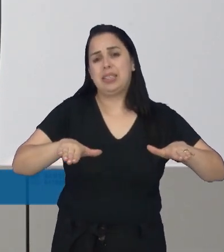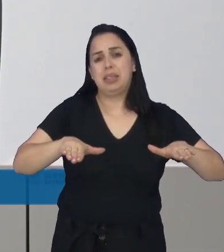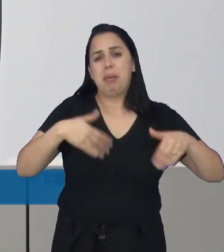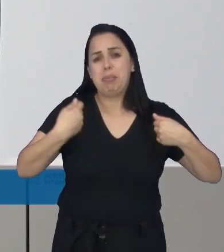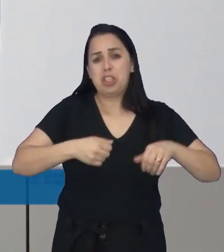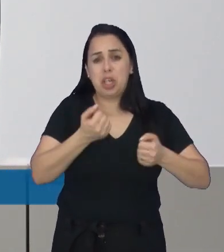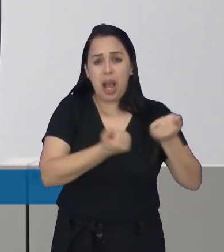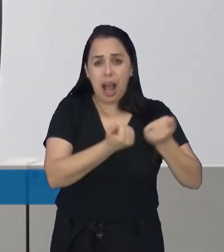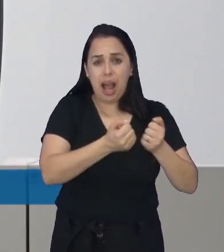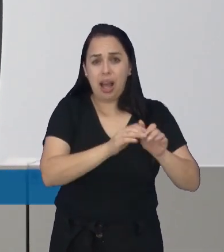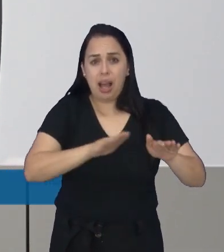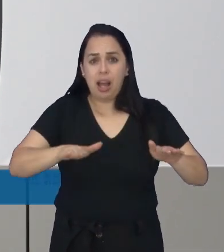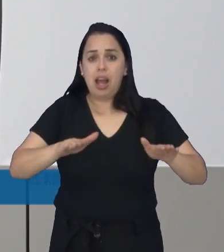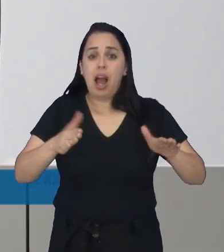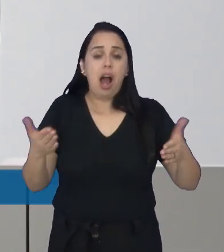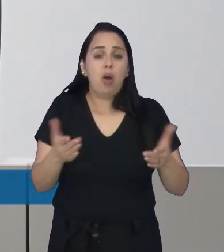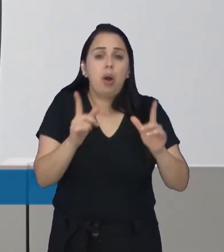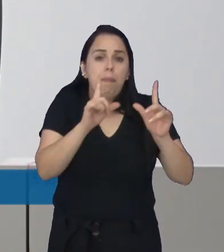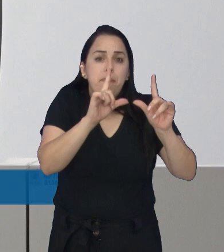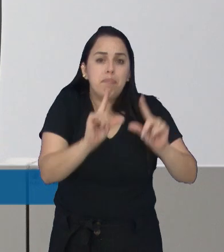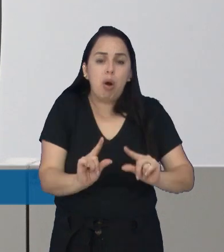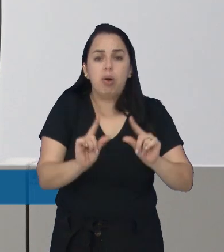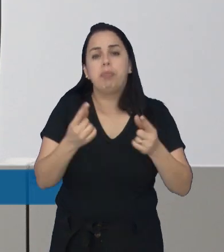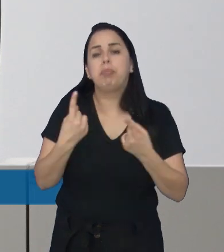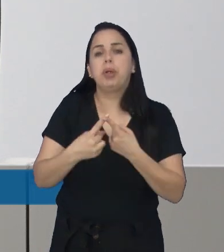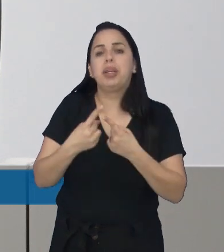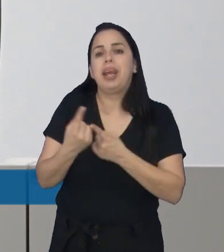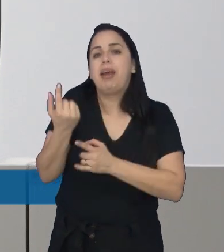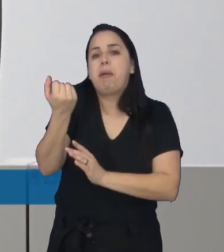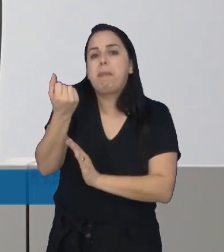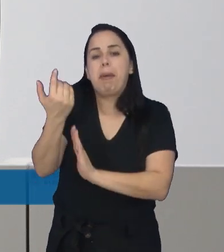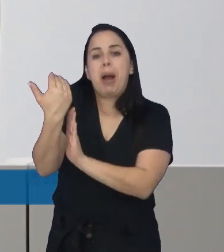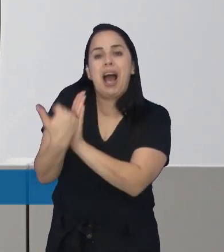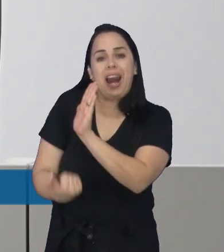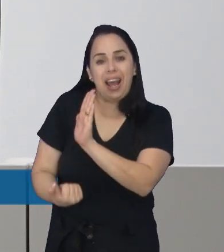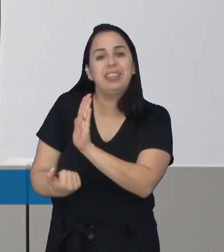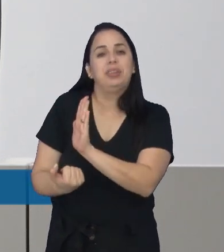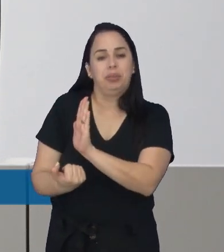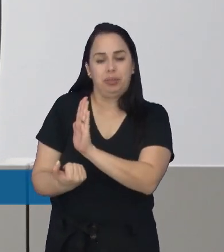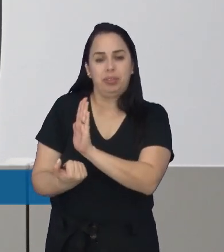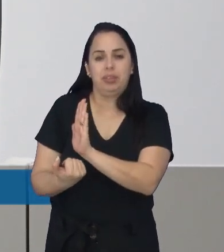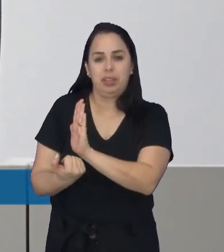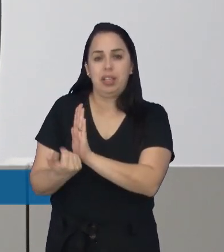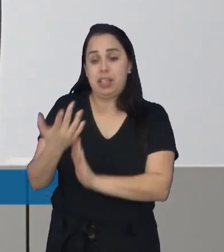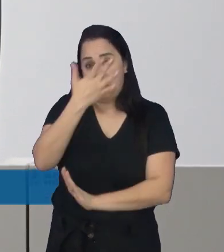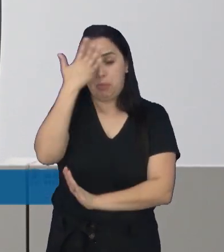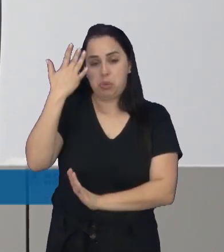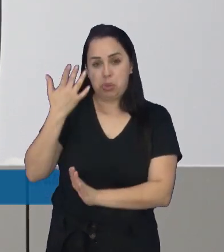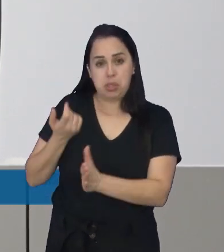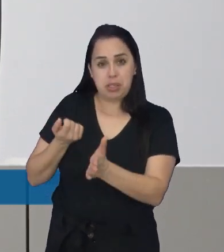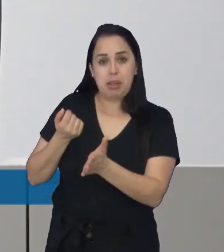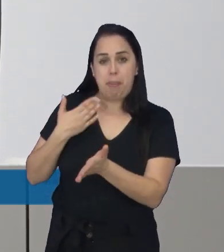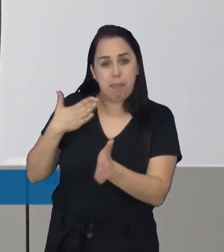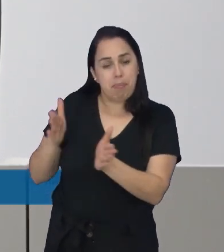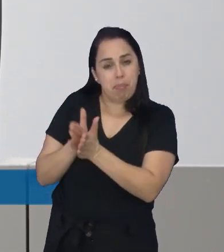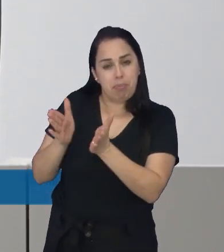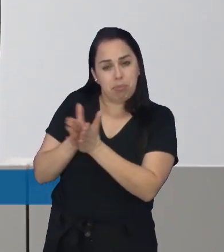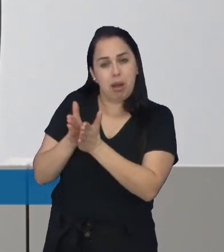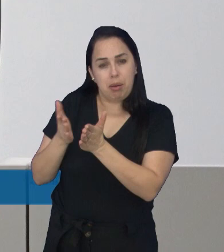para ter menor valor para ter maior poder né de aquisição pela pelas pessoas com